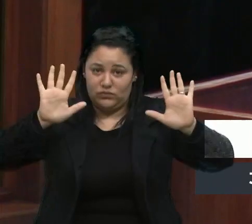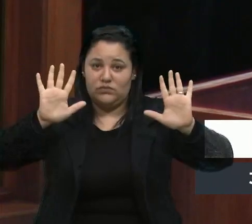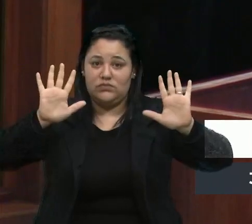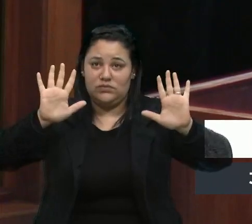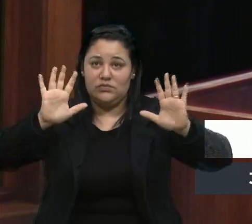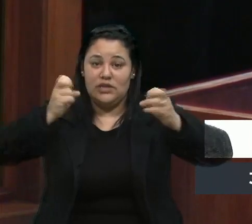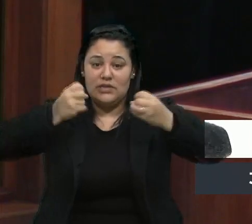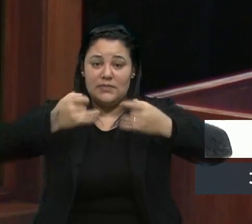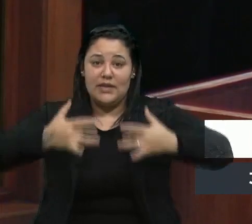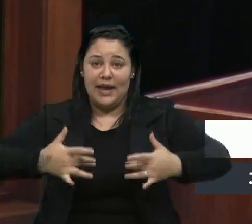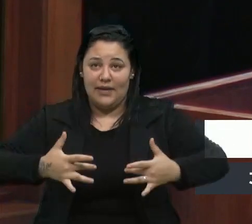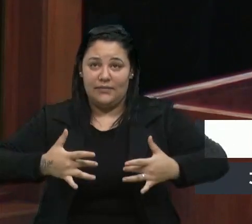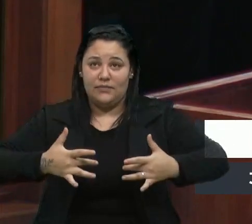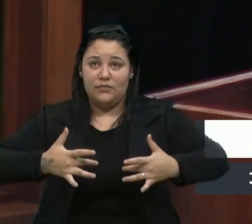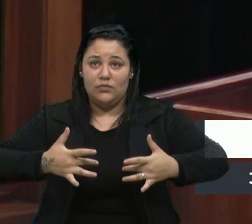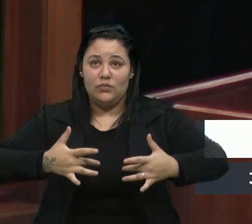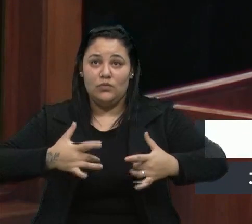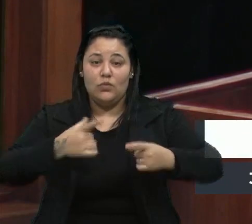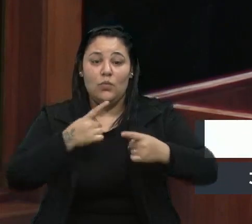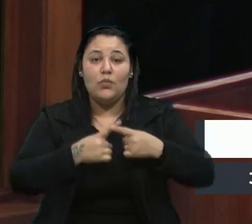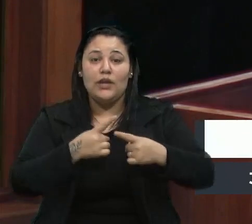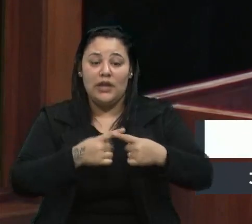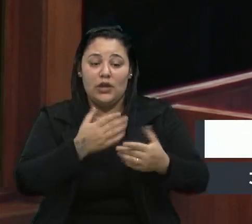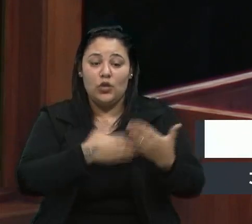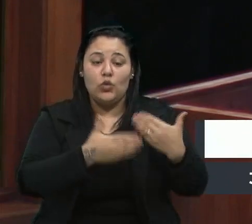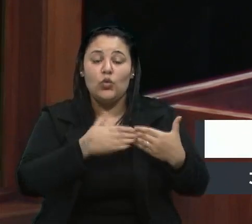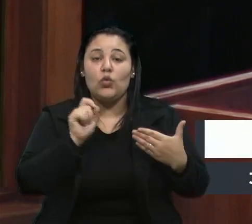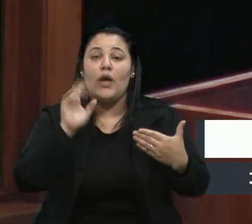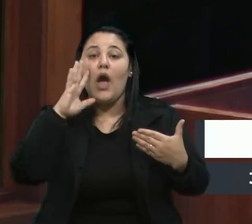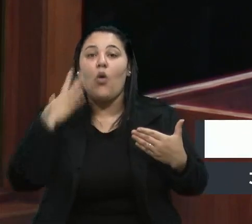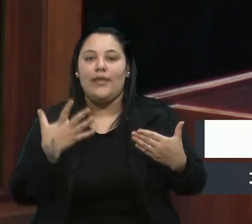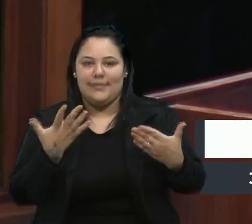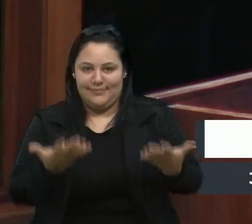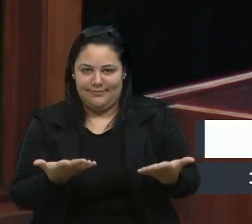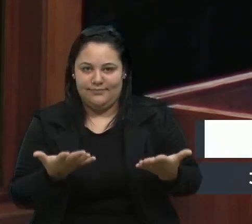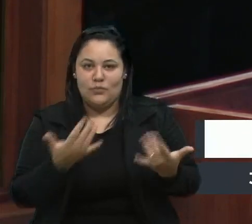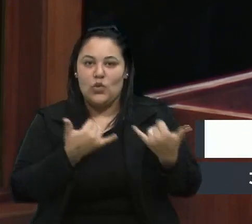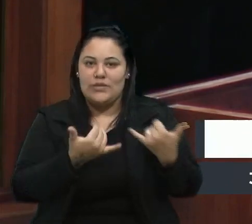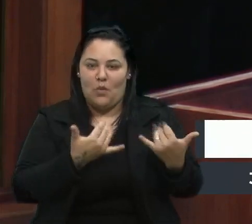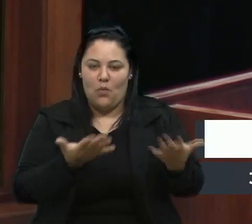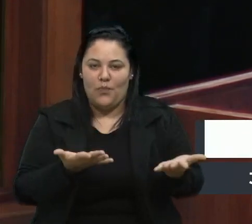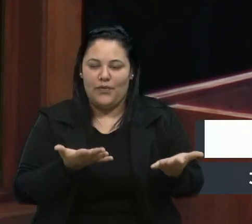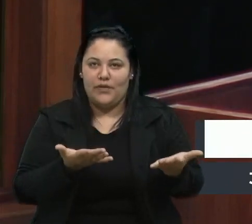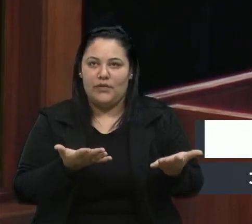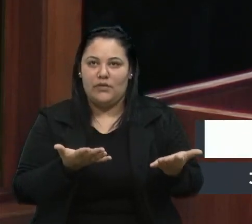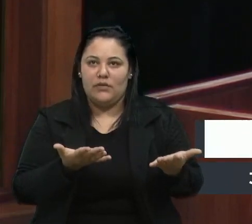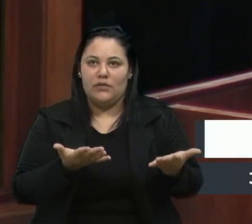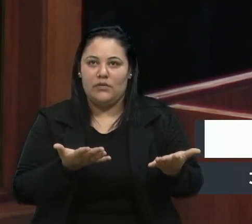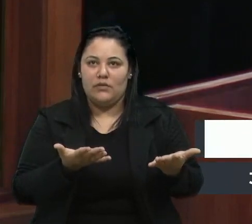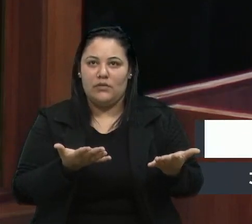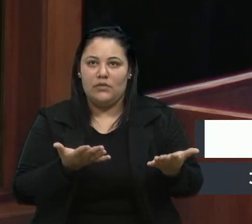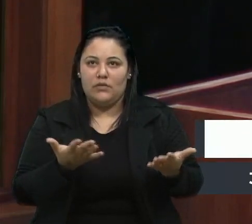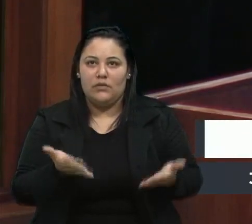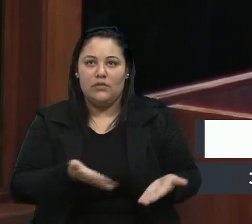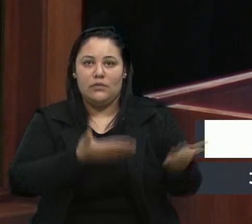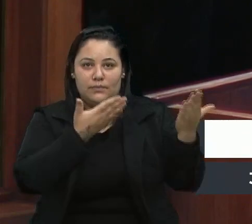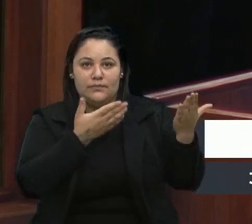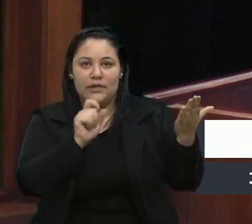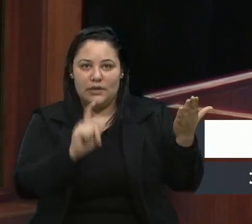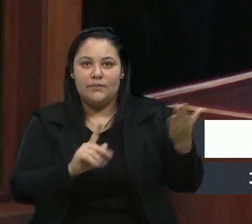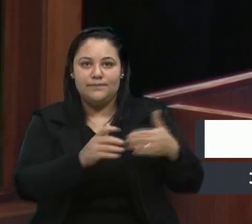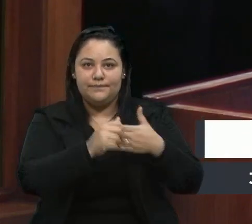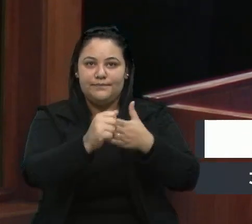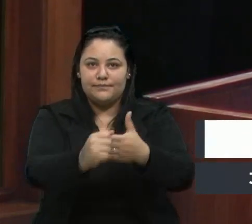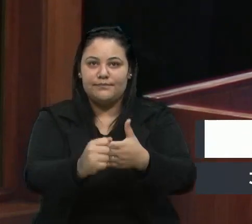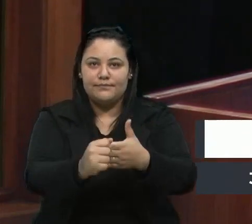bem claro o porquê de tudo o que acontece. Tá? Então, senhoras e senhores que nos acompanham,